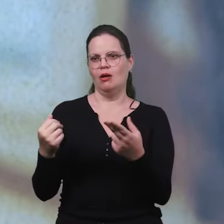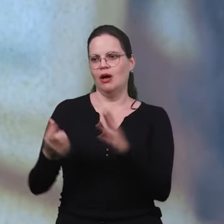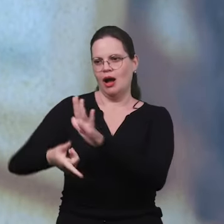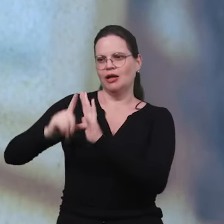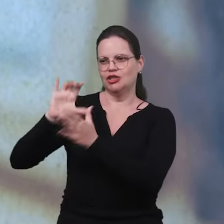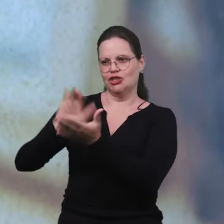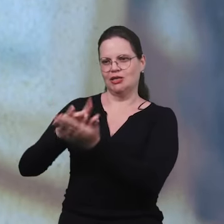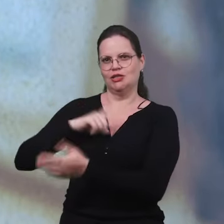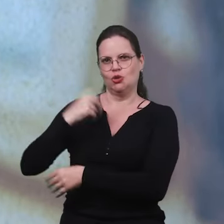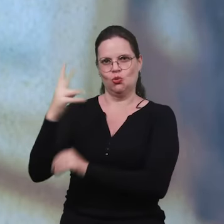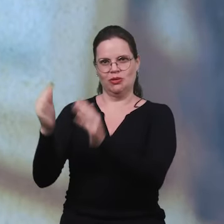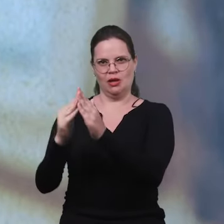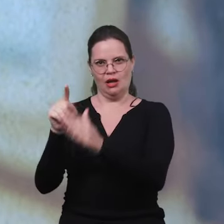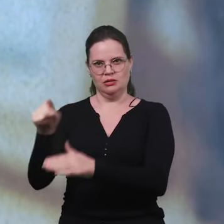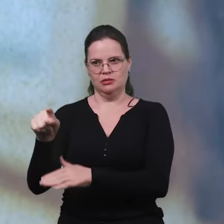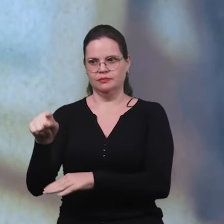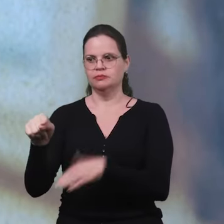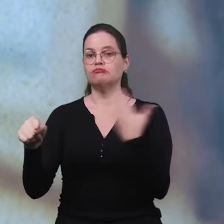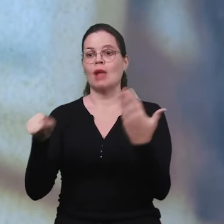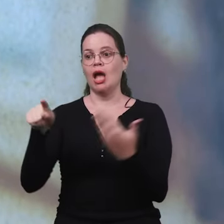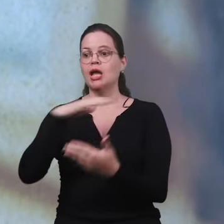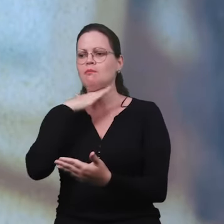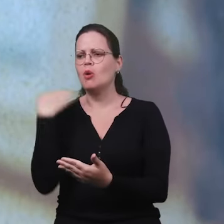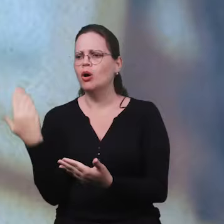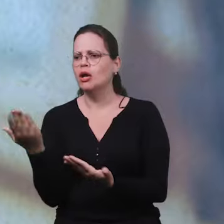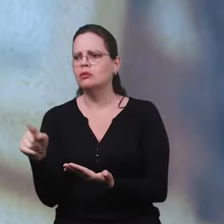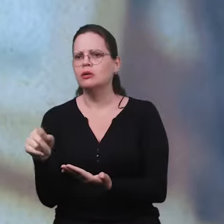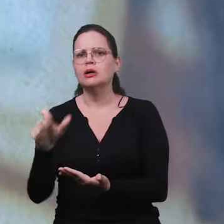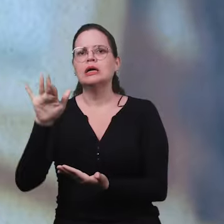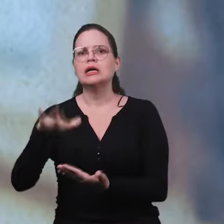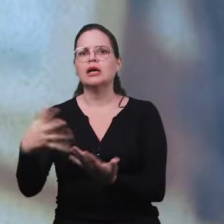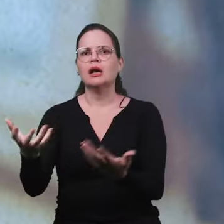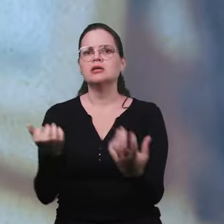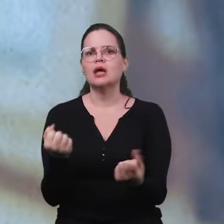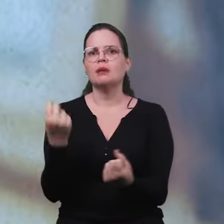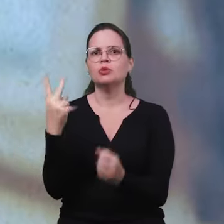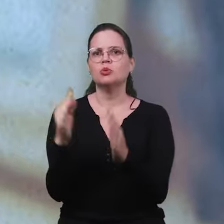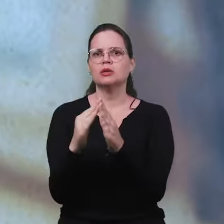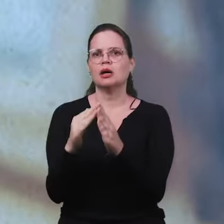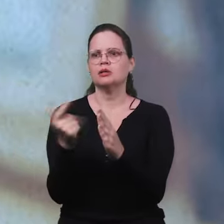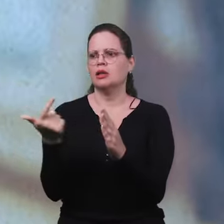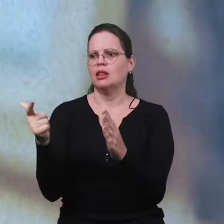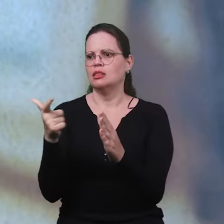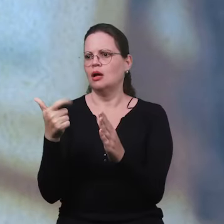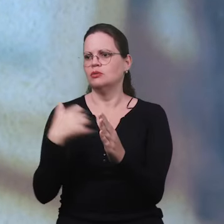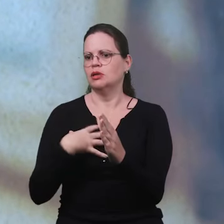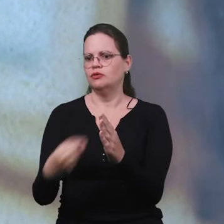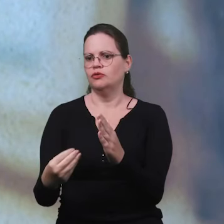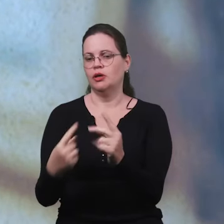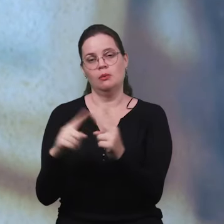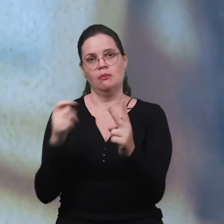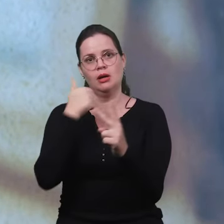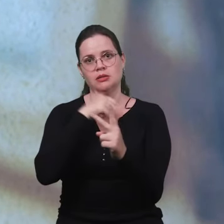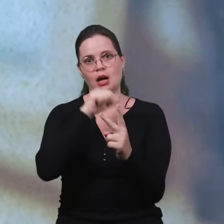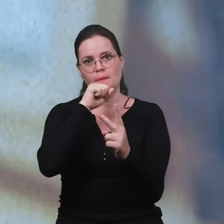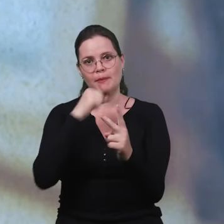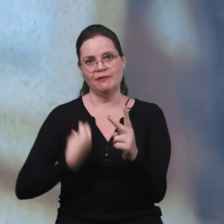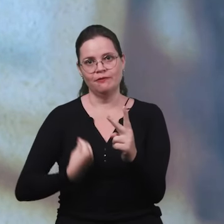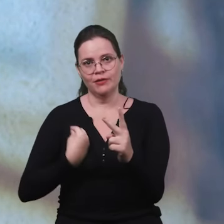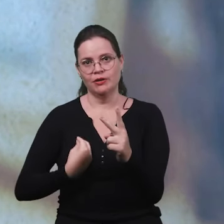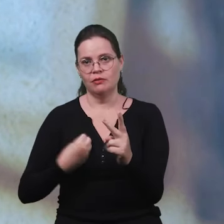ao casamento. Para quem vão esses 2 imóveis, se a proposta for aprovada? Ele não tinha nem filhos, mas a mãe dele está viva.